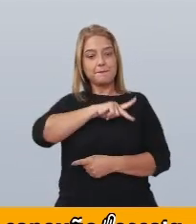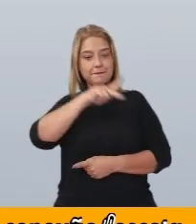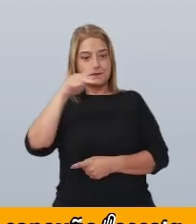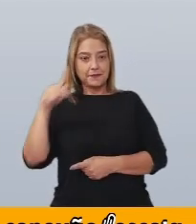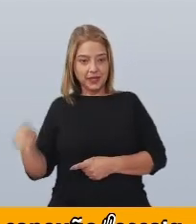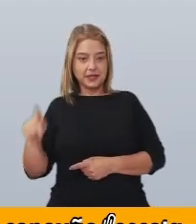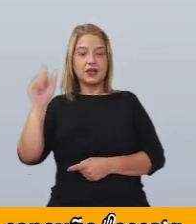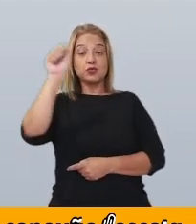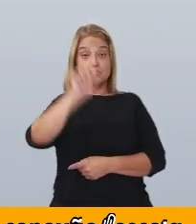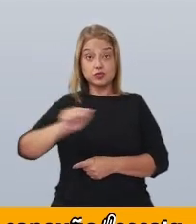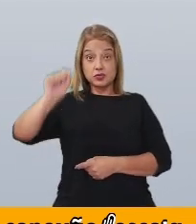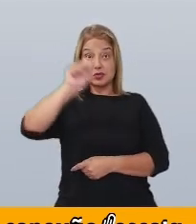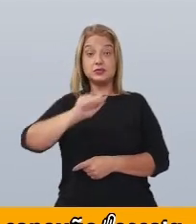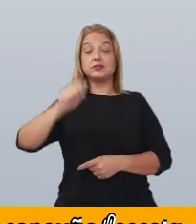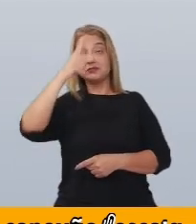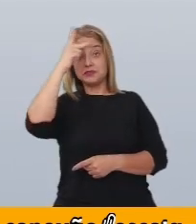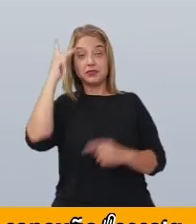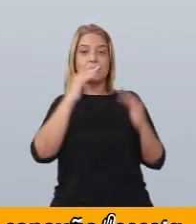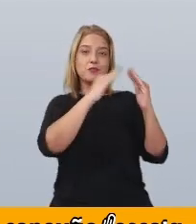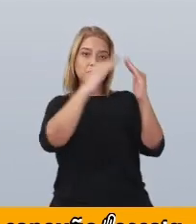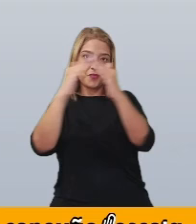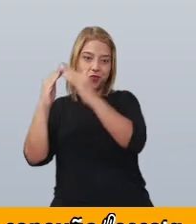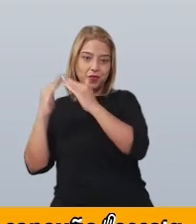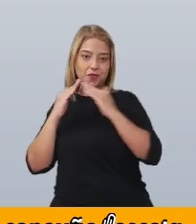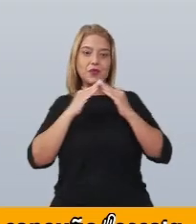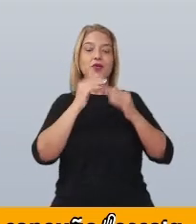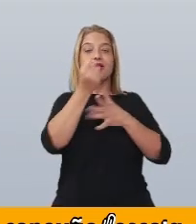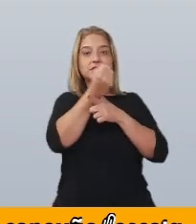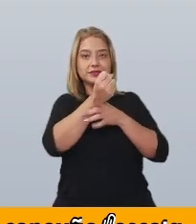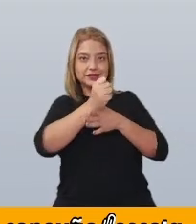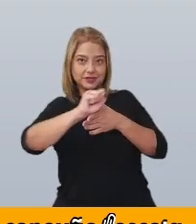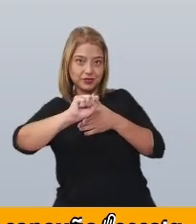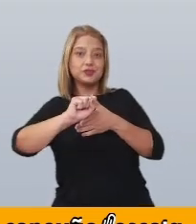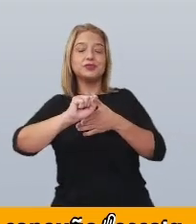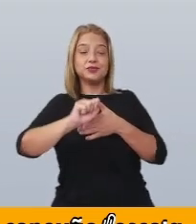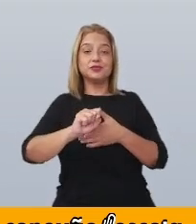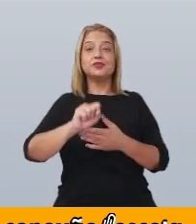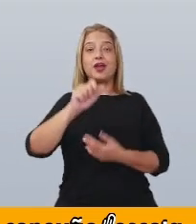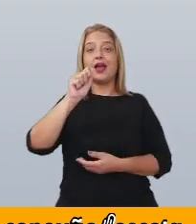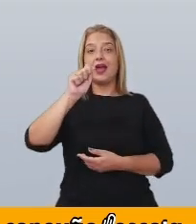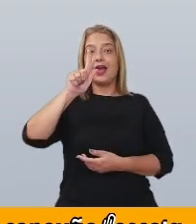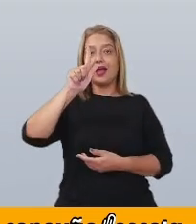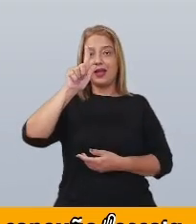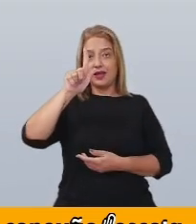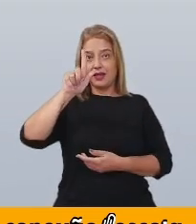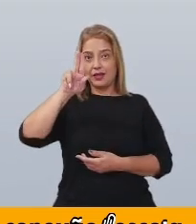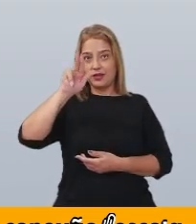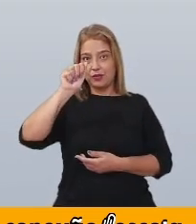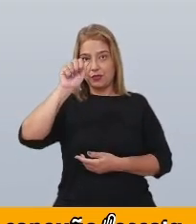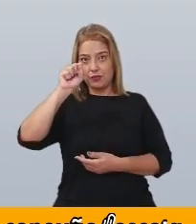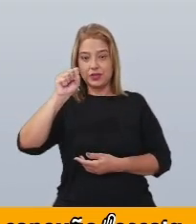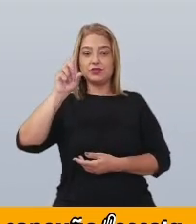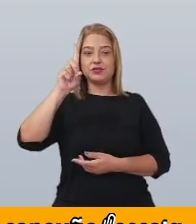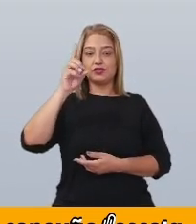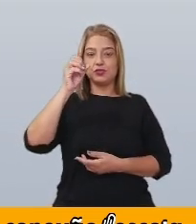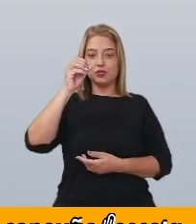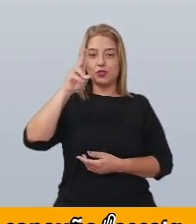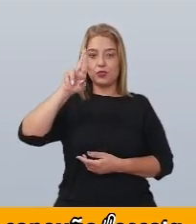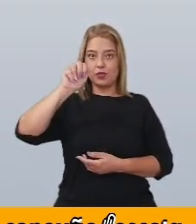presidente da Associação de Moradores do Setor Águas Douradas.